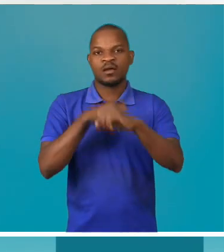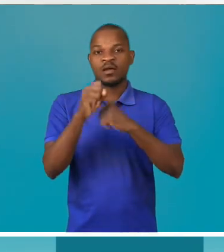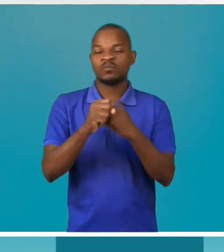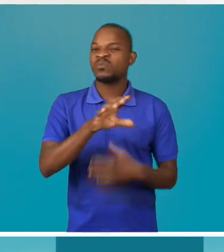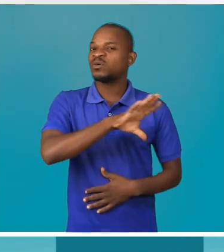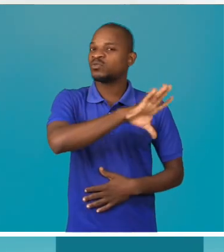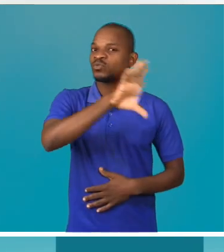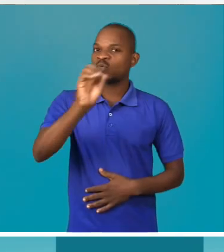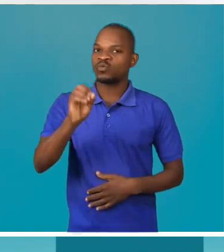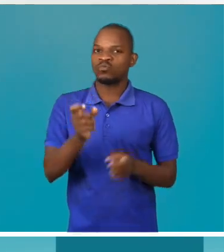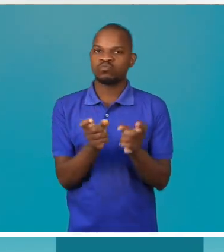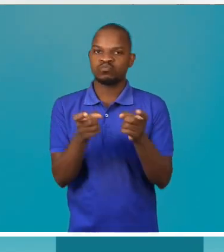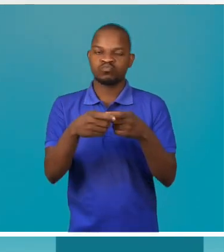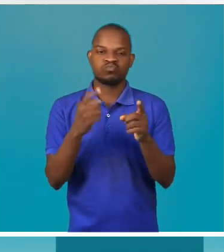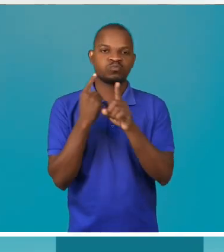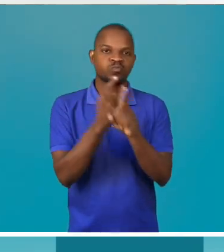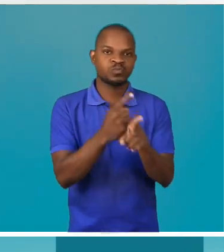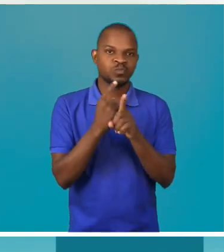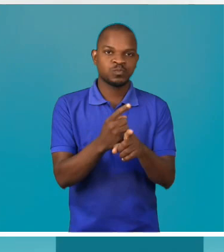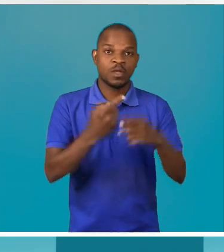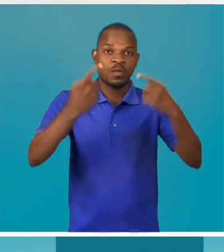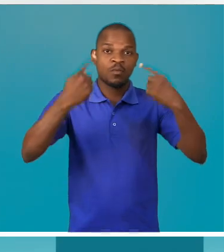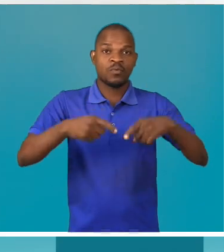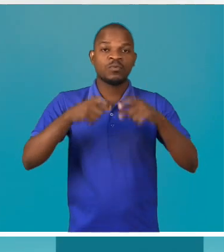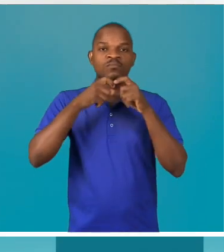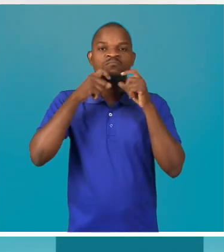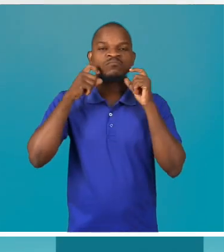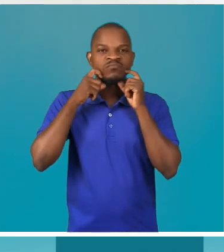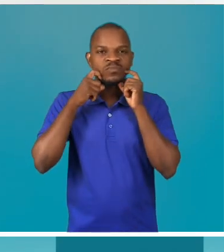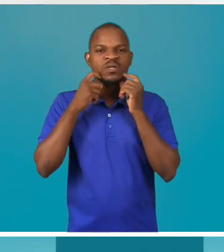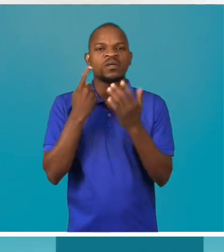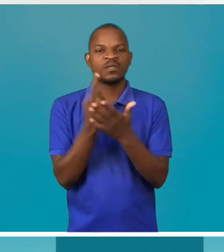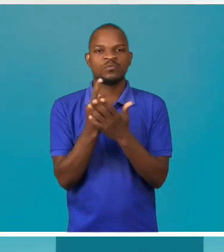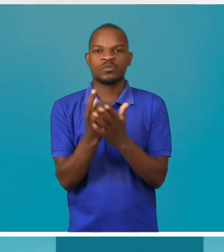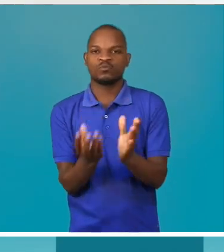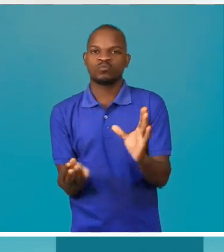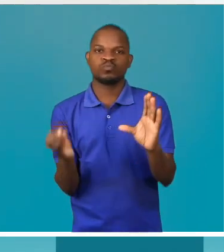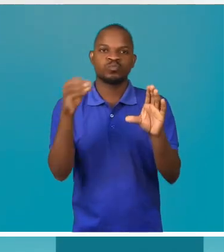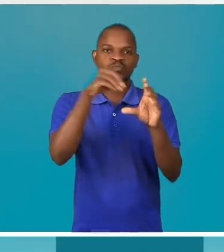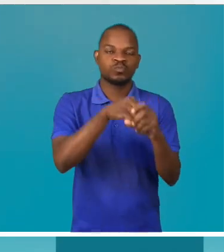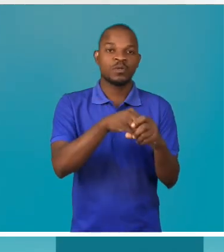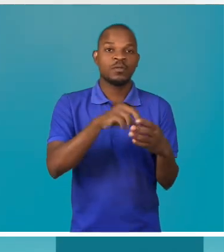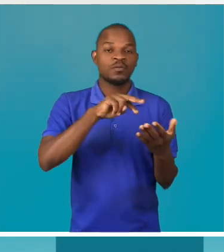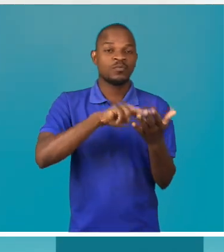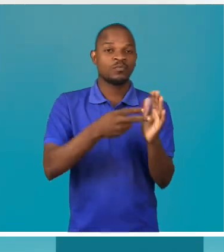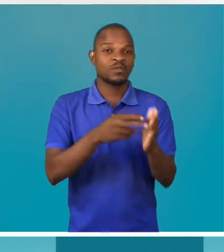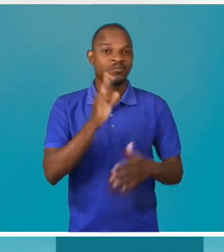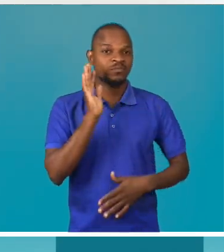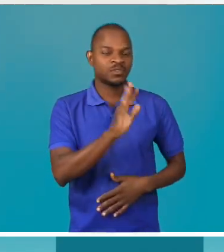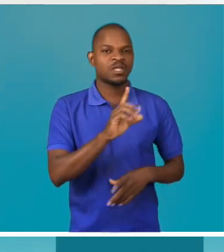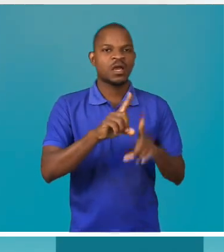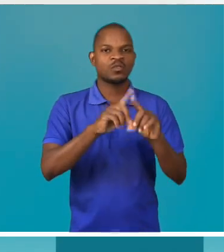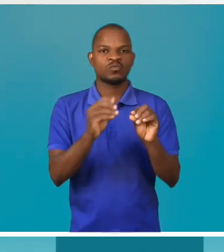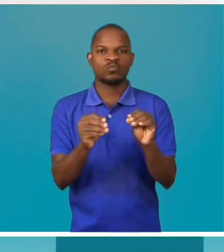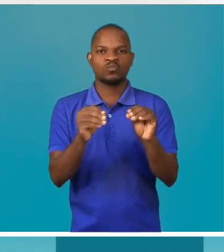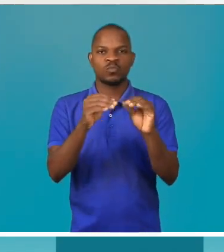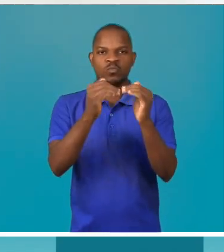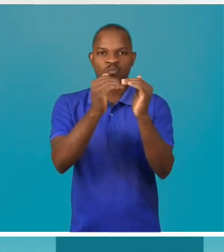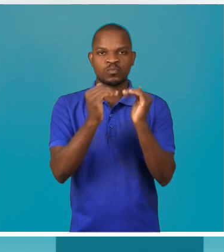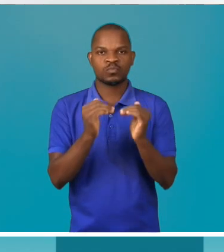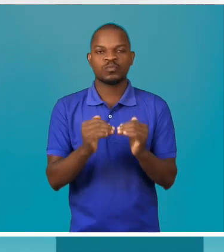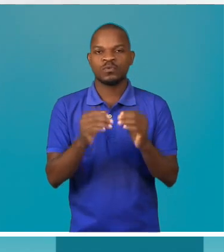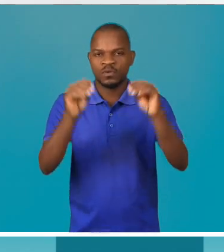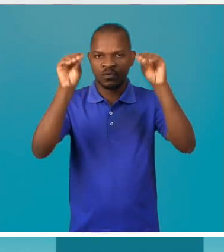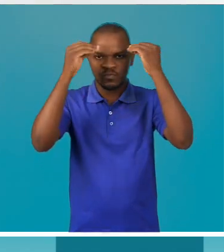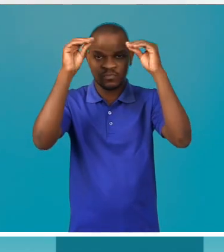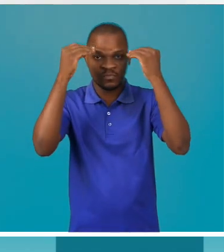prova futebolística nacional, incluam nos seus planos os calões de formação. Mesmo sem estar